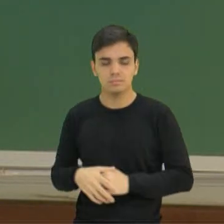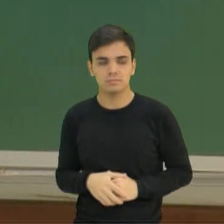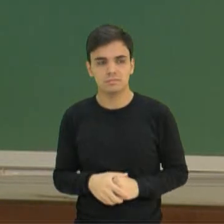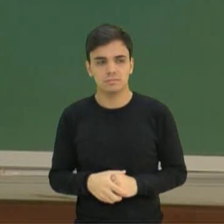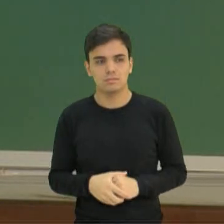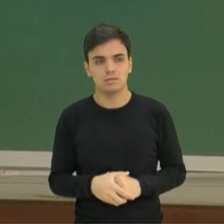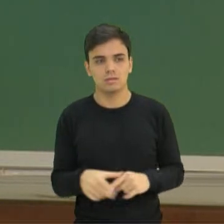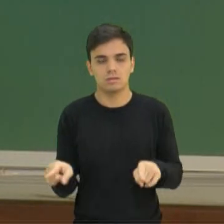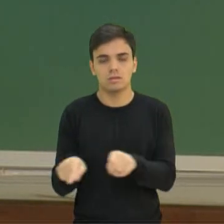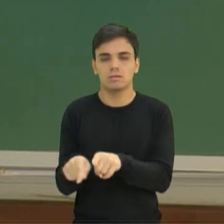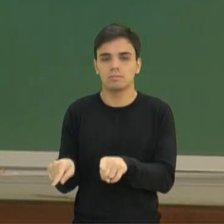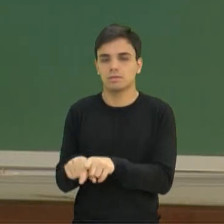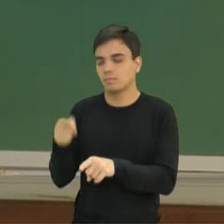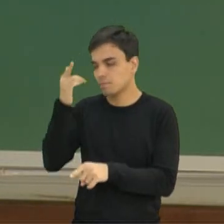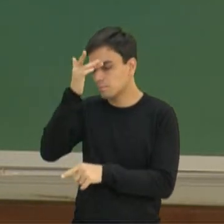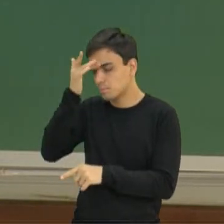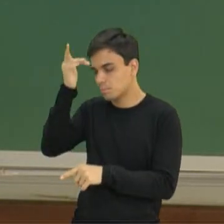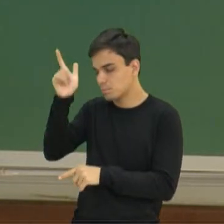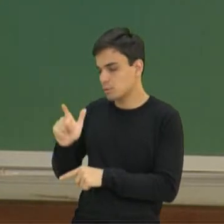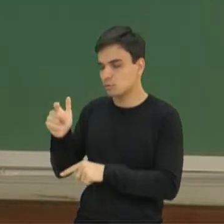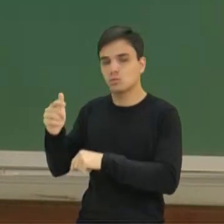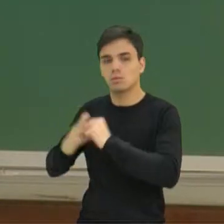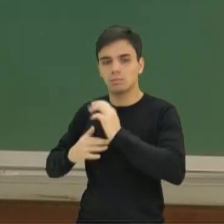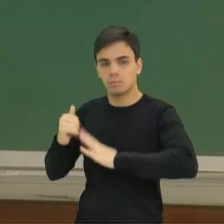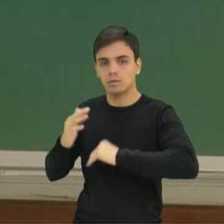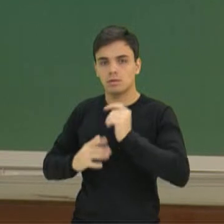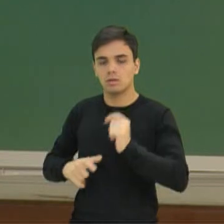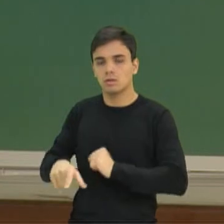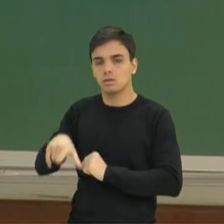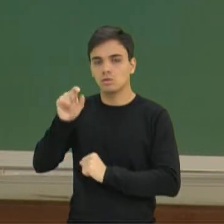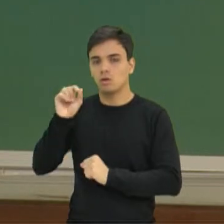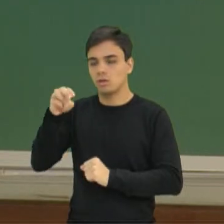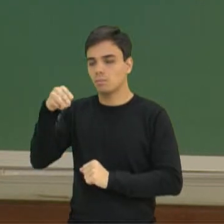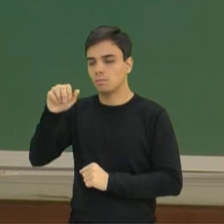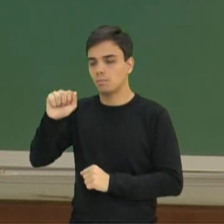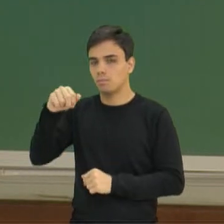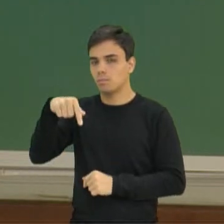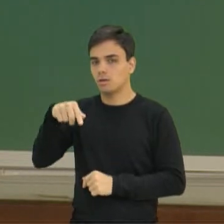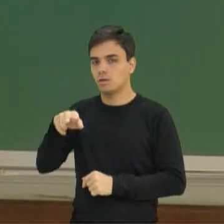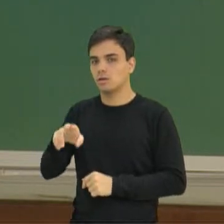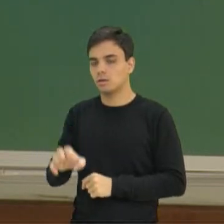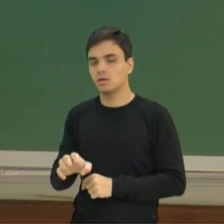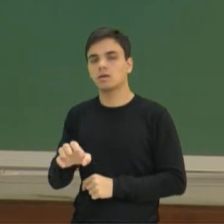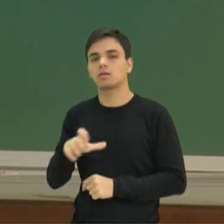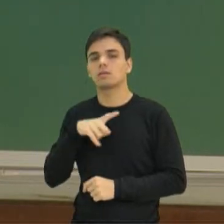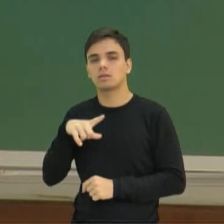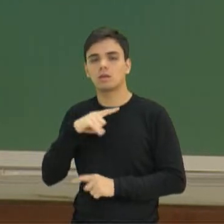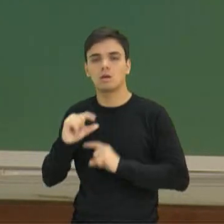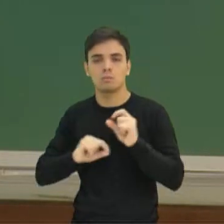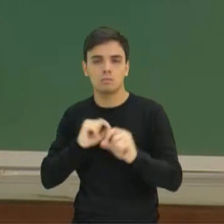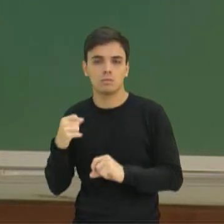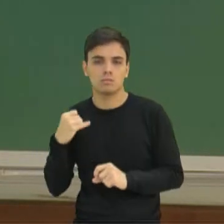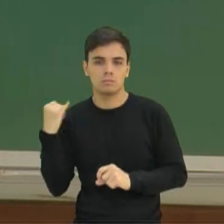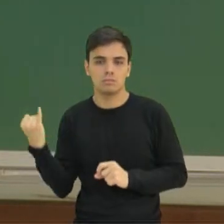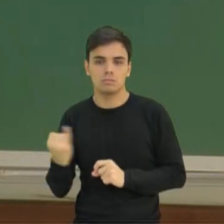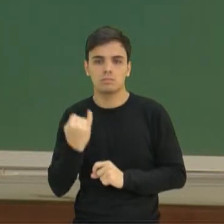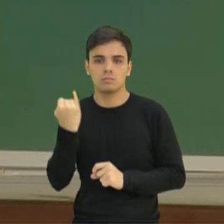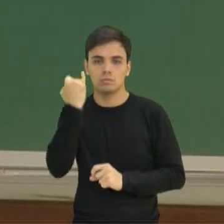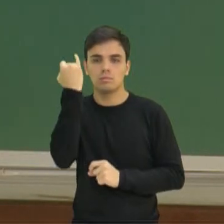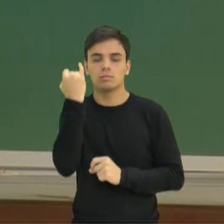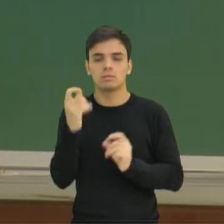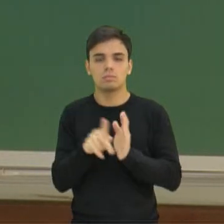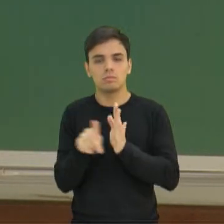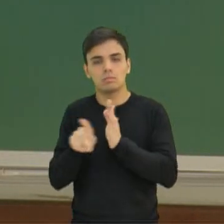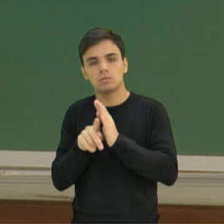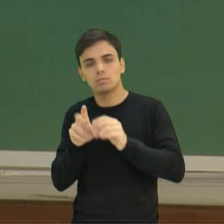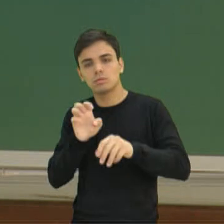Os produtores escolhem as áreas de mangues, que são áreas onde a gente tem uma importância ecológica,